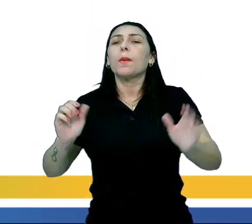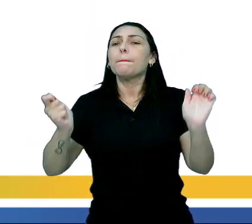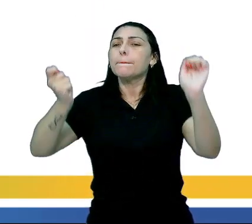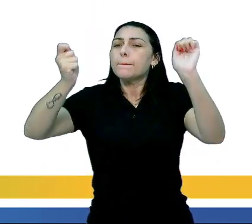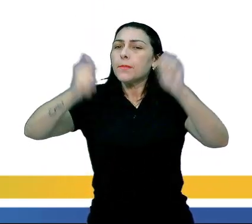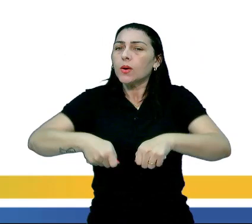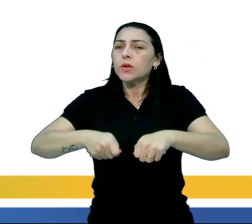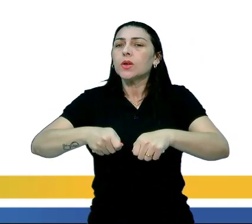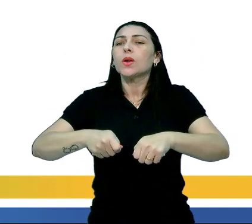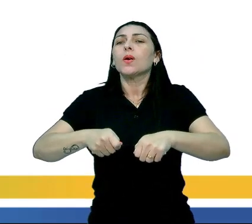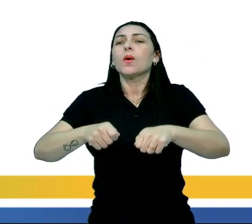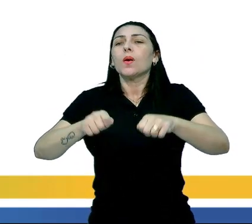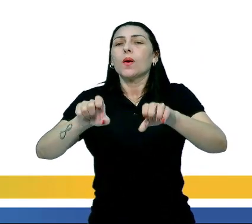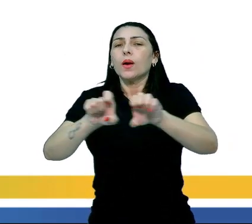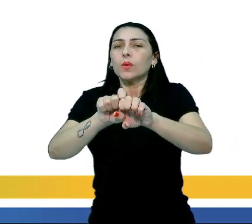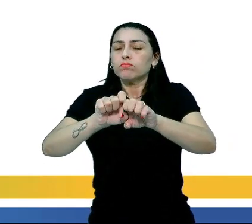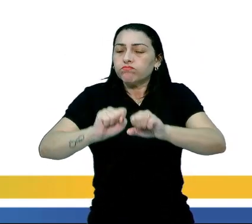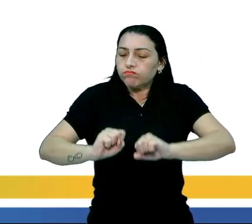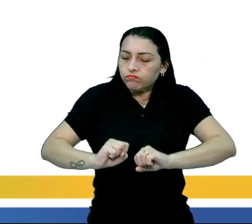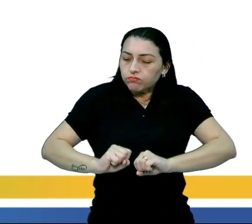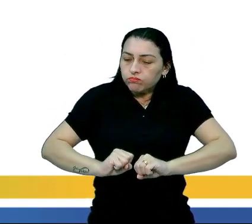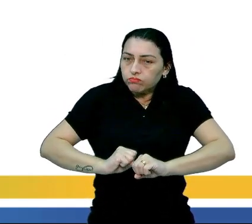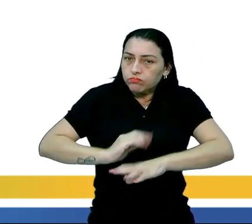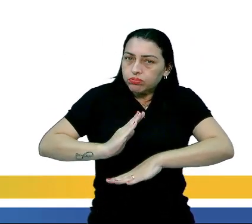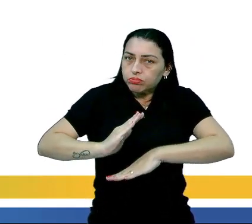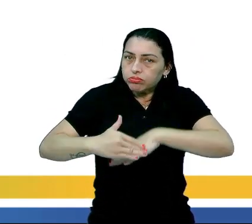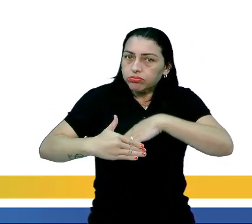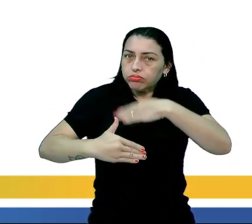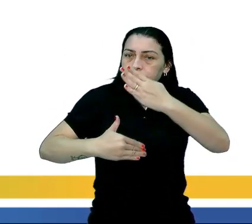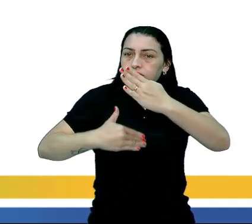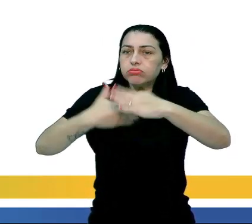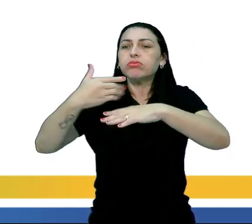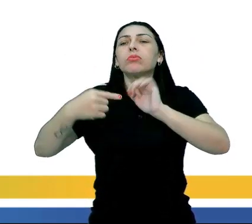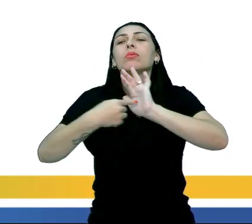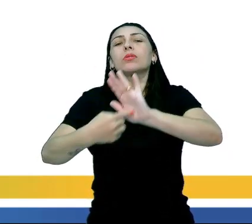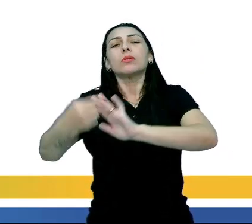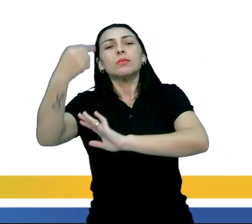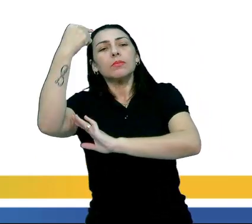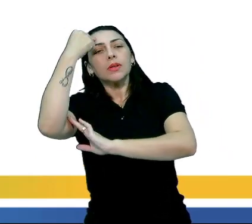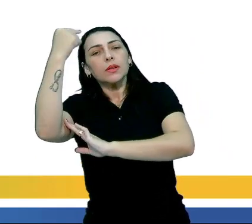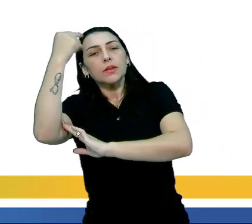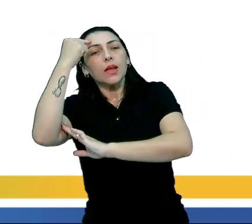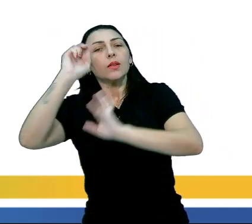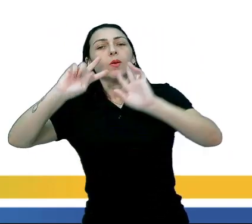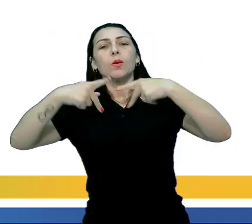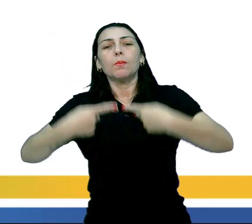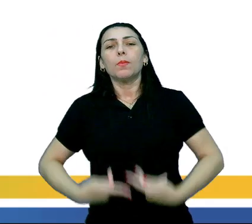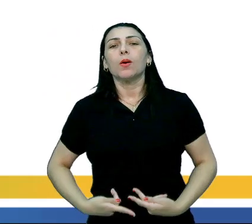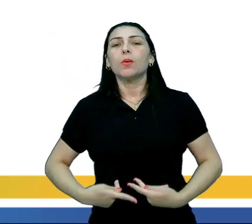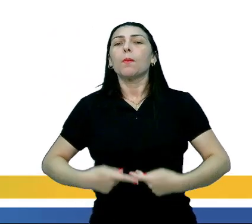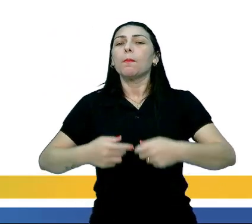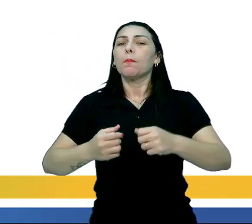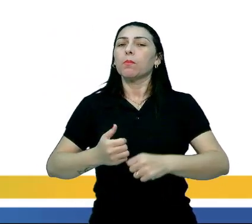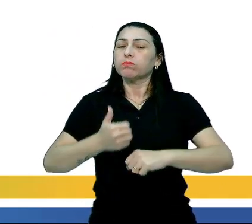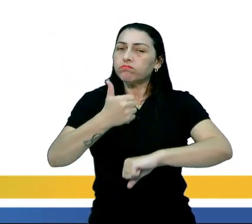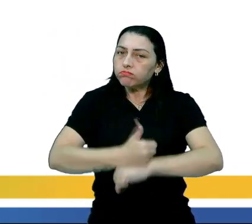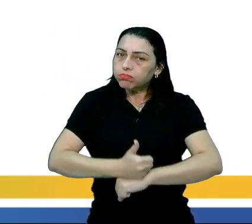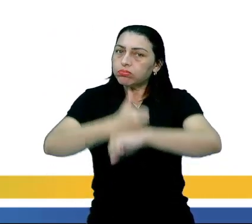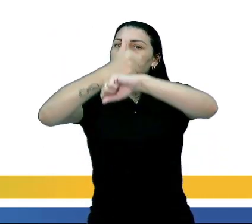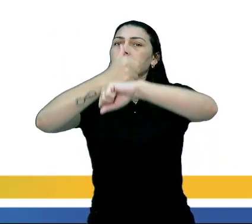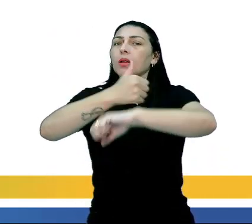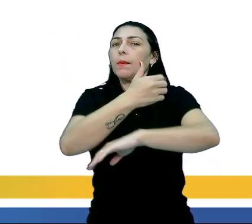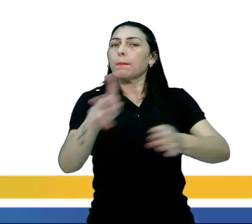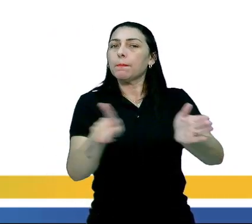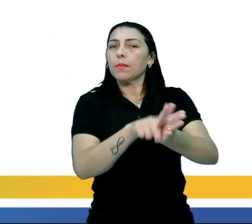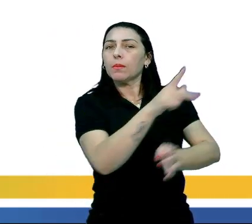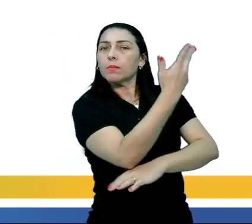de possibilidades de coevolução, articulando o pensamento humano com o potencial